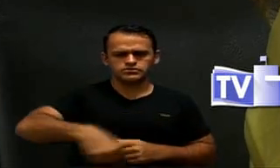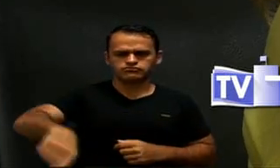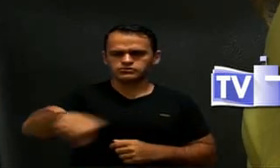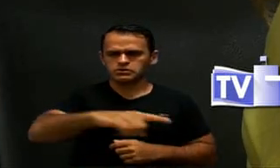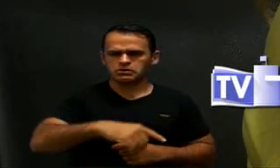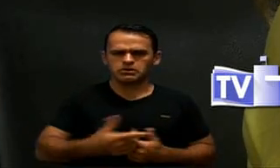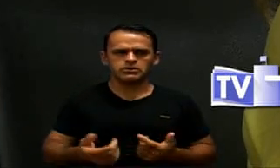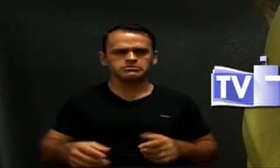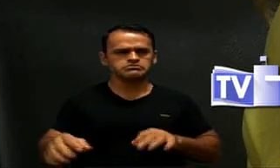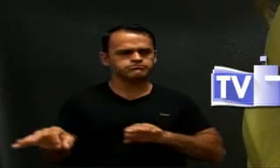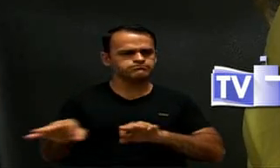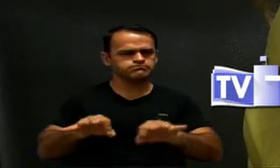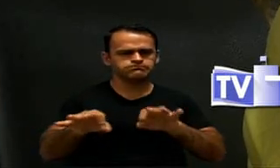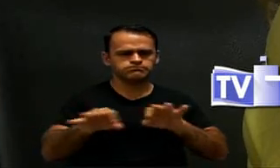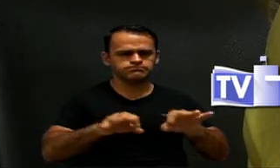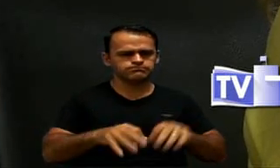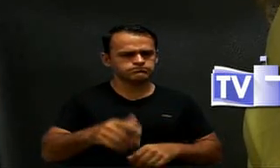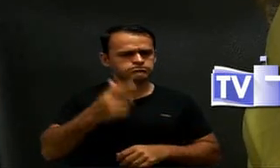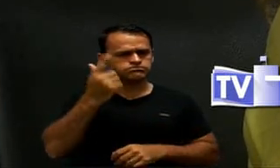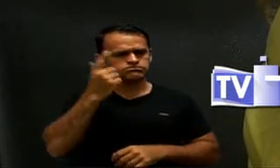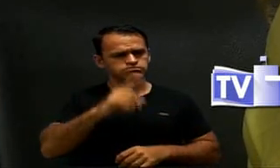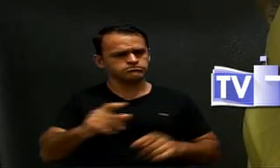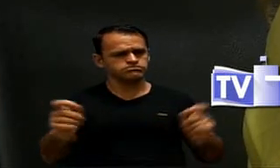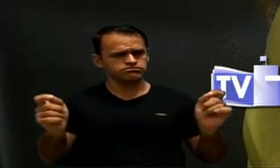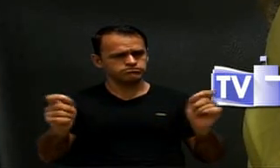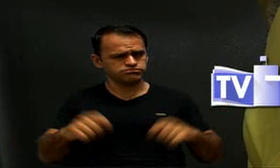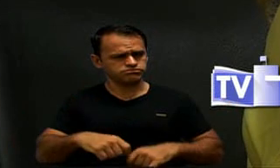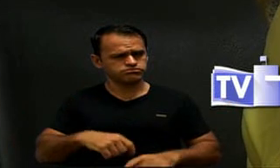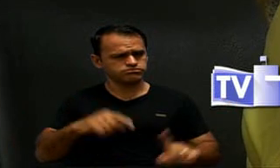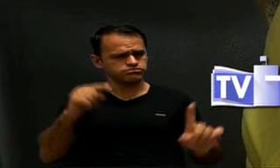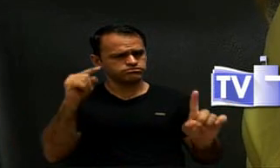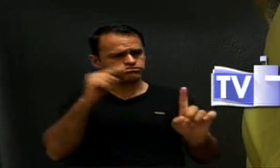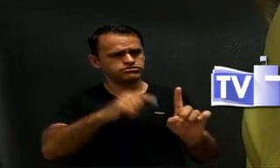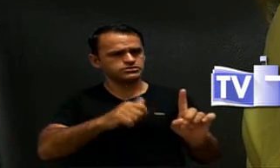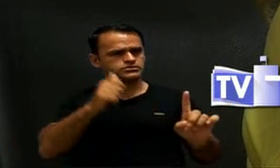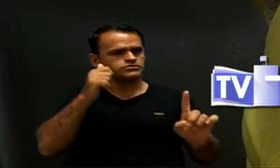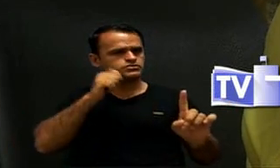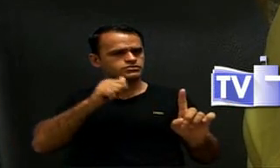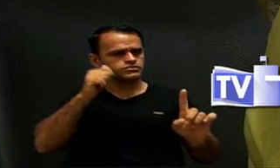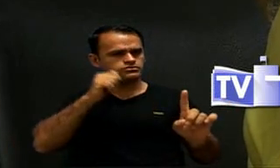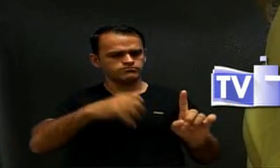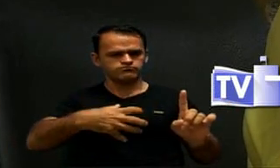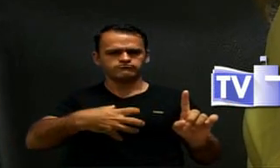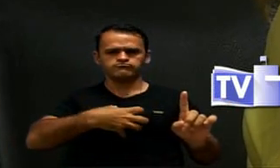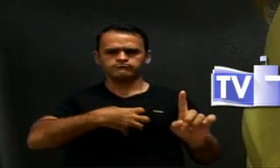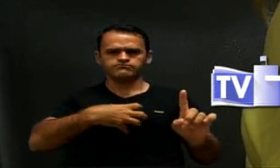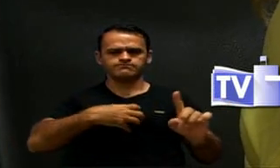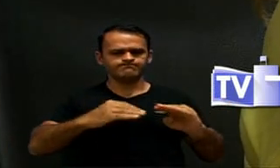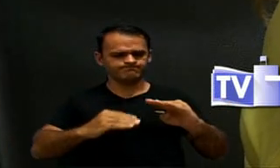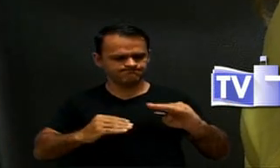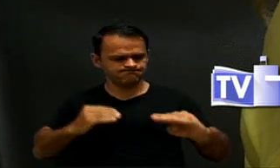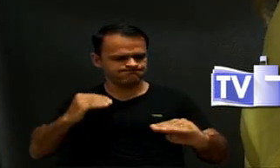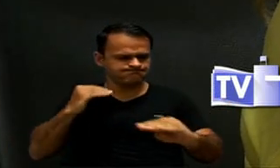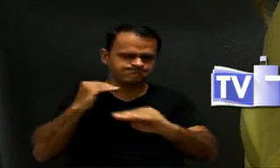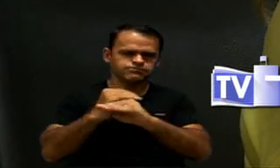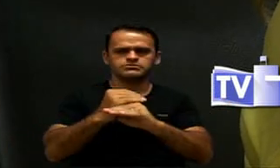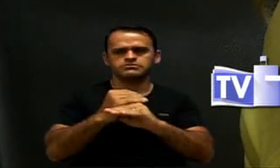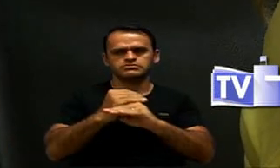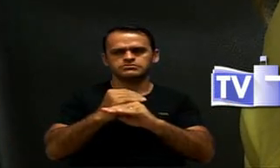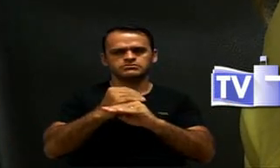atividades que a gente consegue fazer com que essa mulher ela se sinta empoderada, que ela